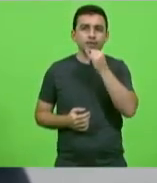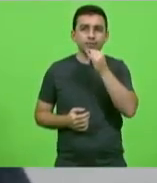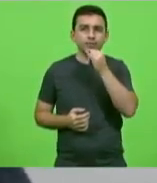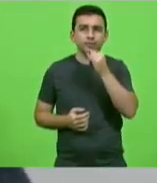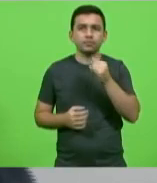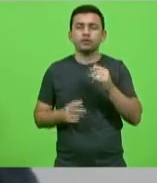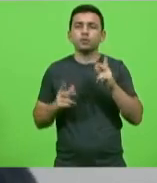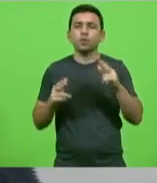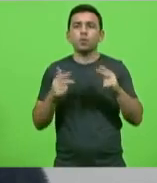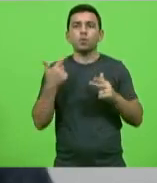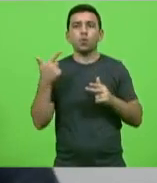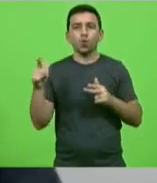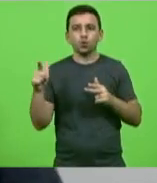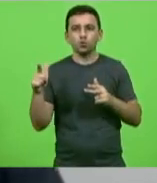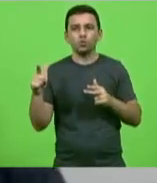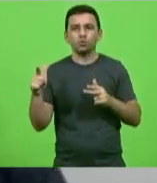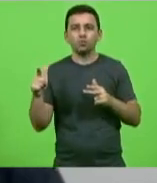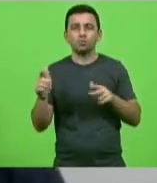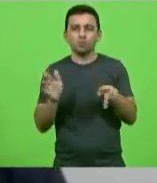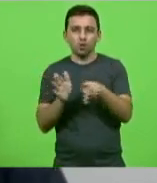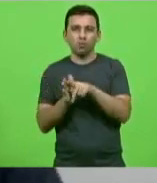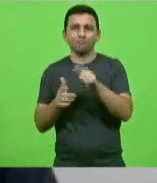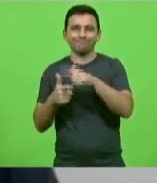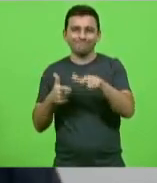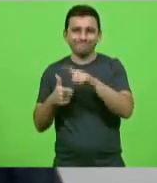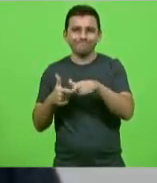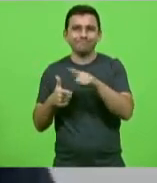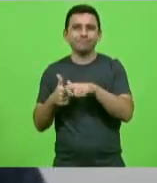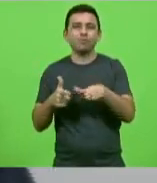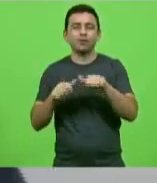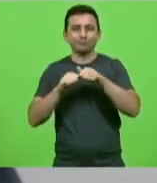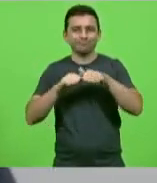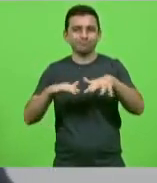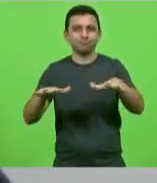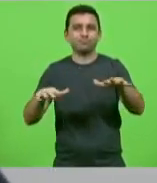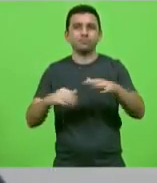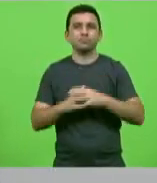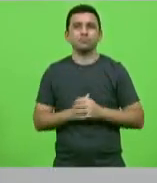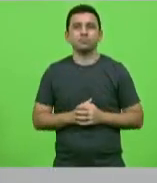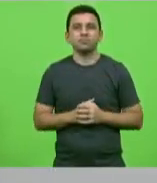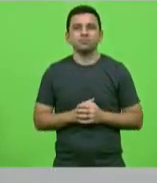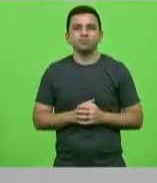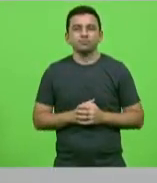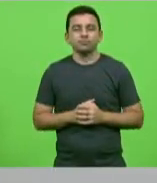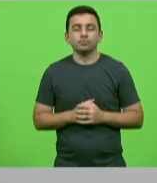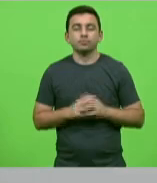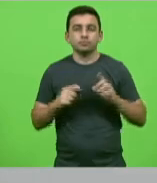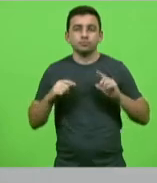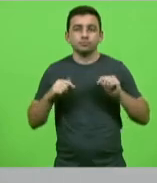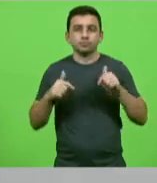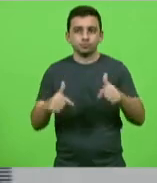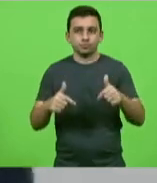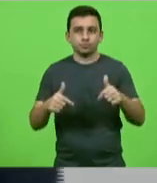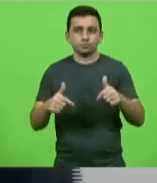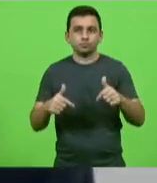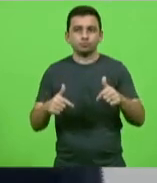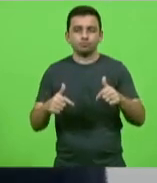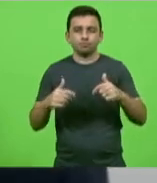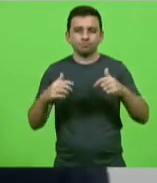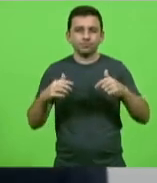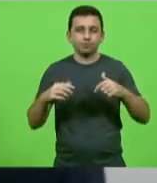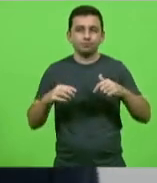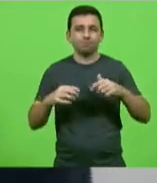agentes envolvidos no embate ao problema da pandemia. Frente a essa complexa teia,